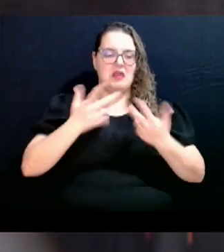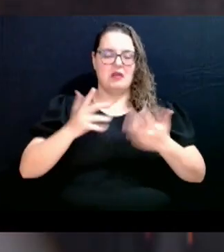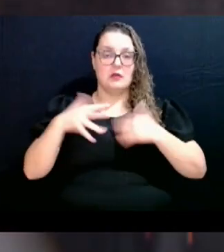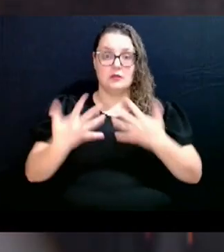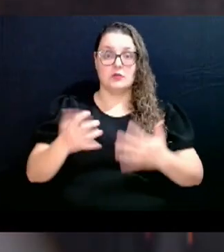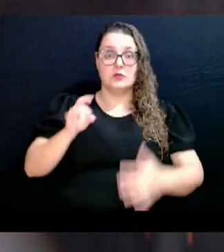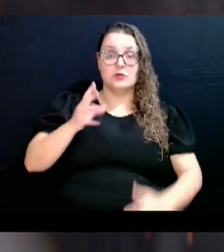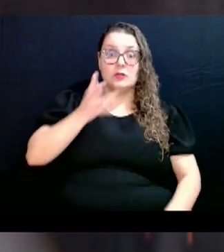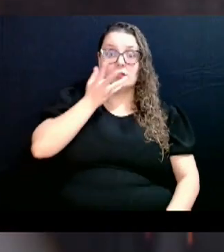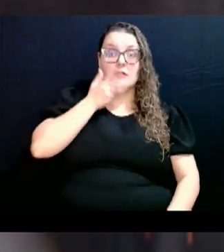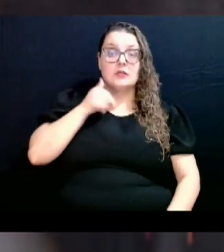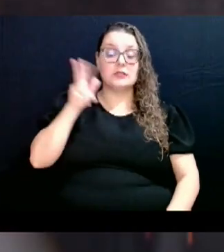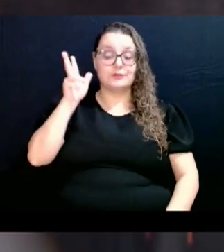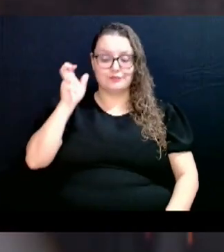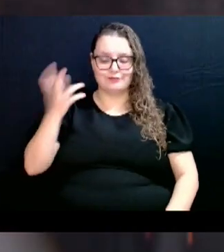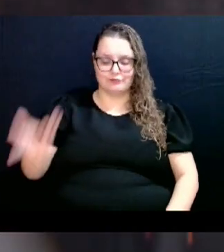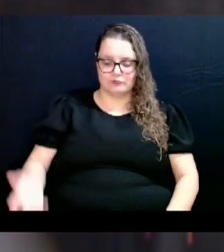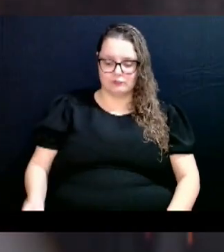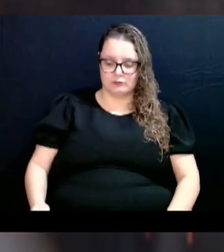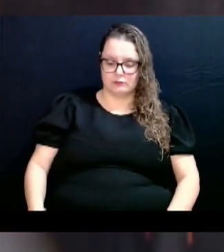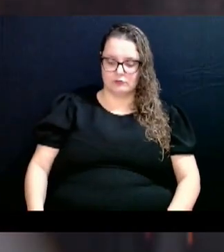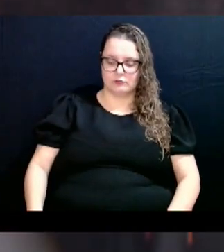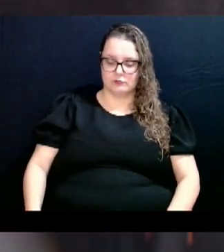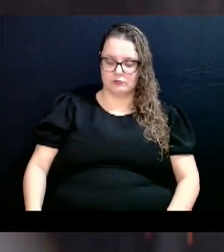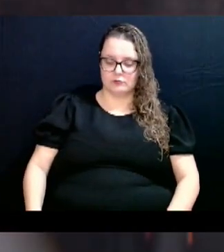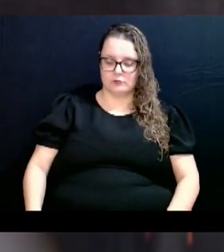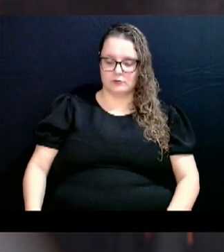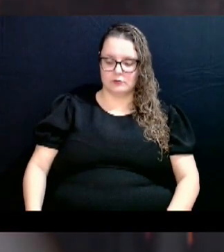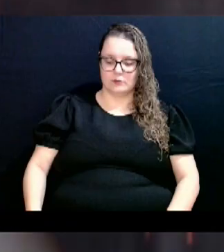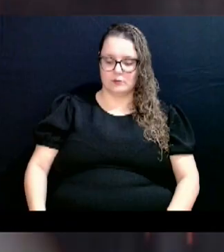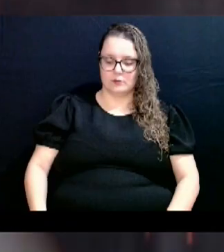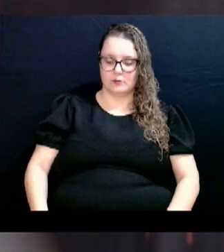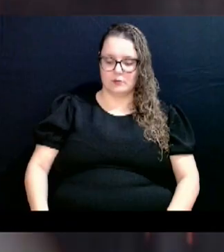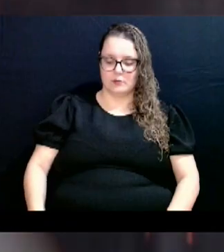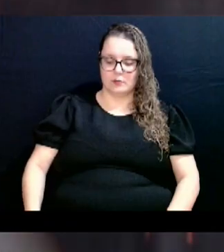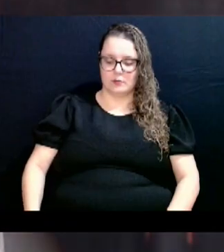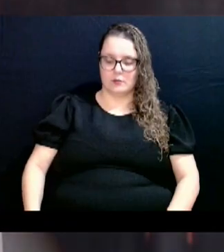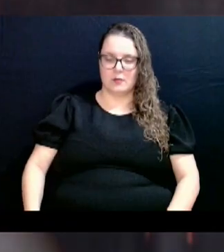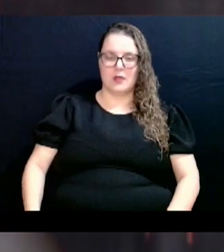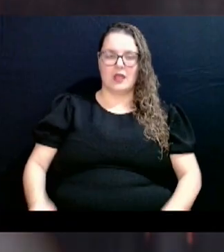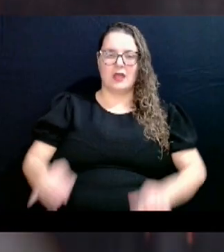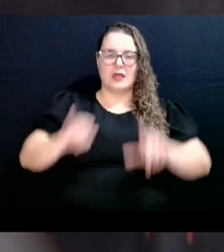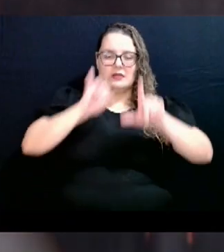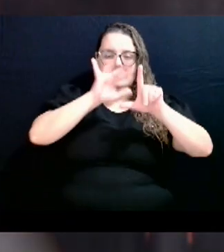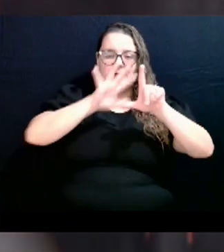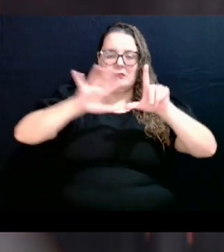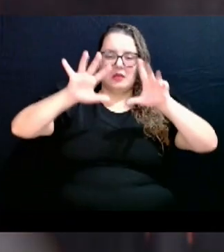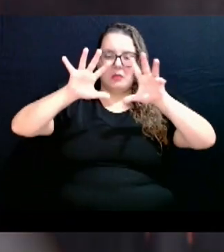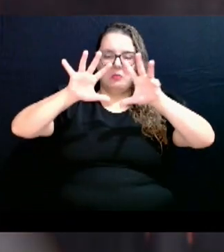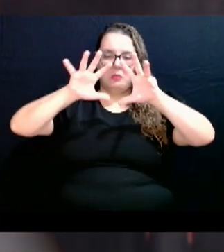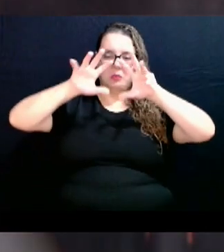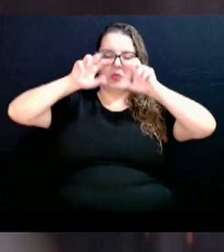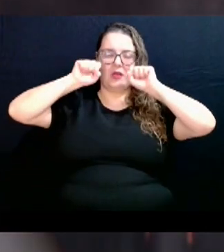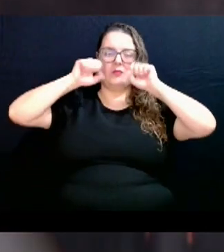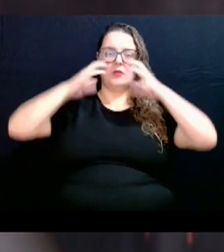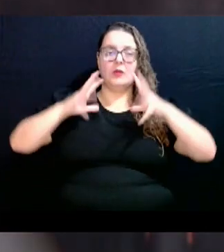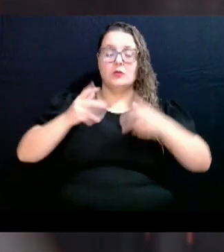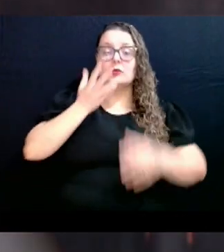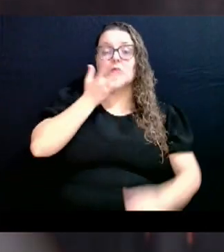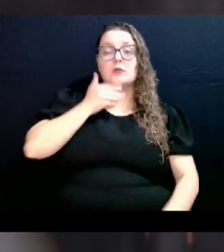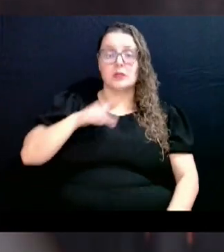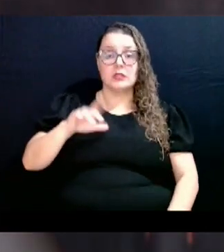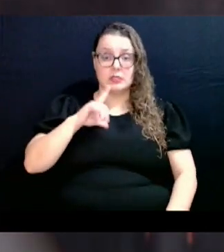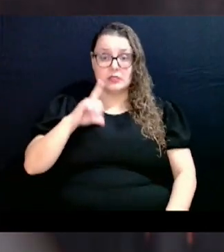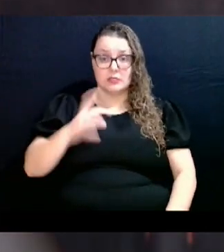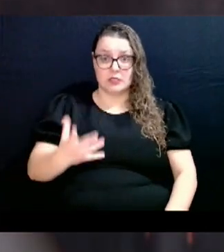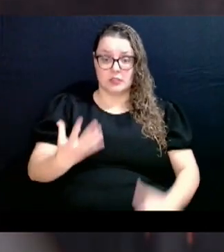ouvir, essa imagem vai se denegrindo. Então, aquilo que a criança tem que ter internalizado